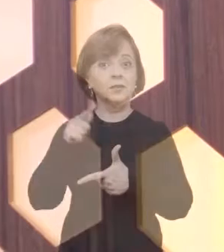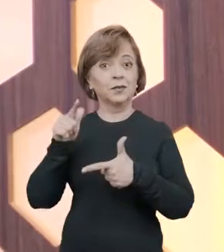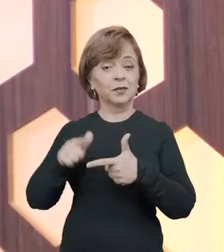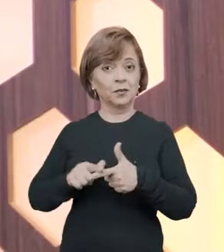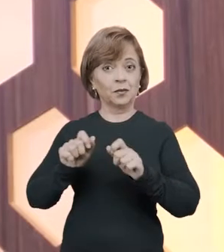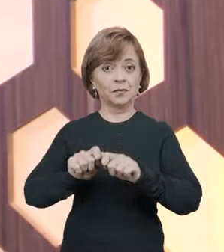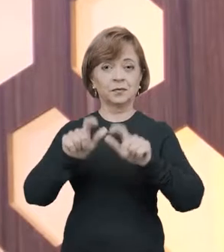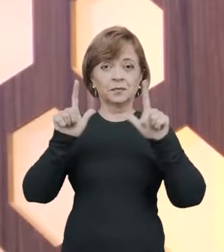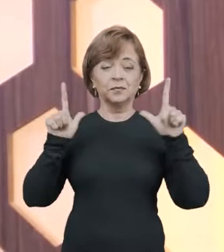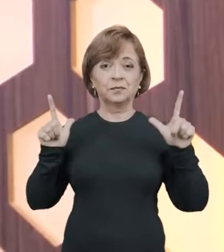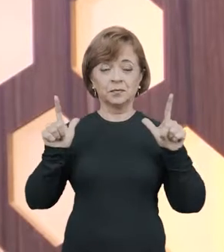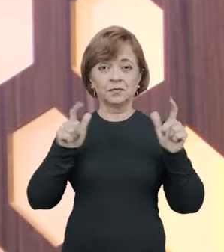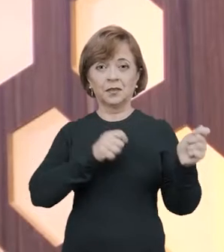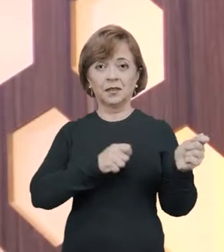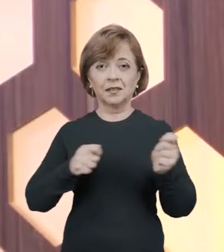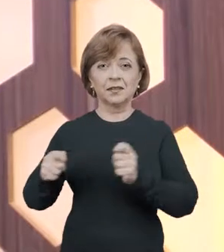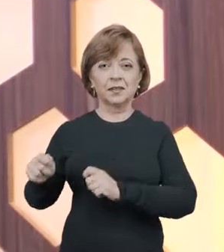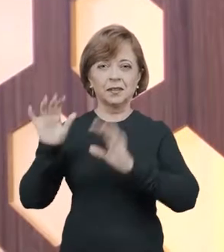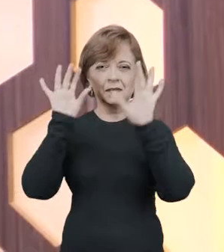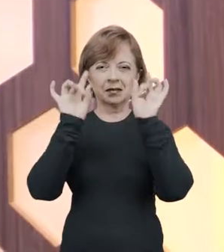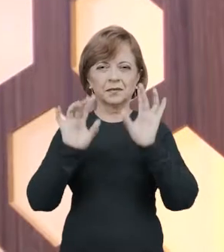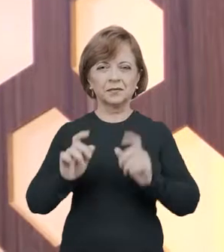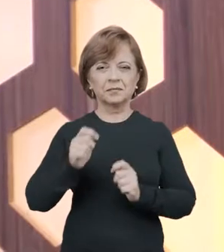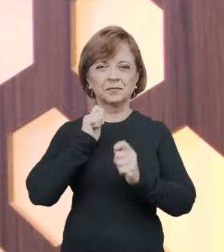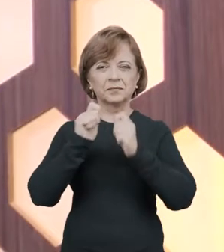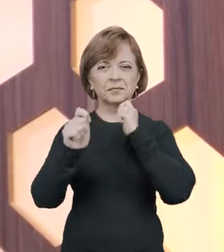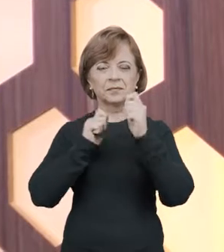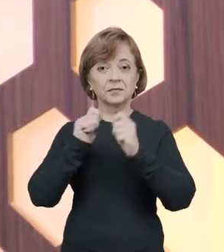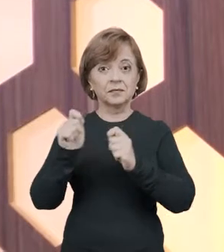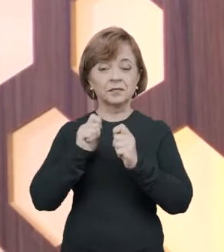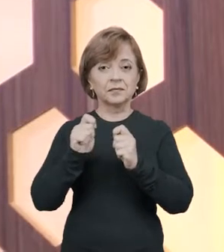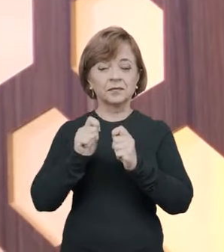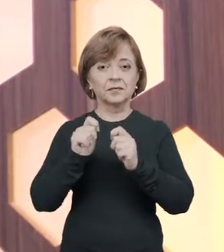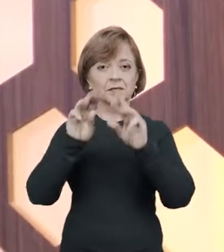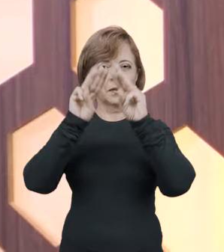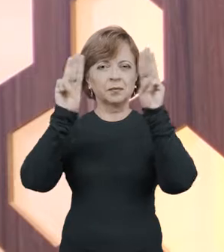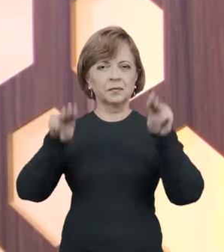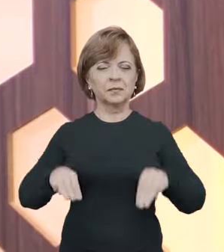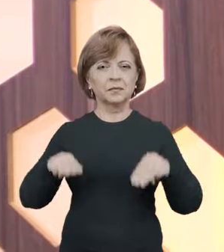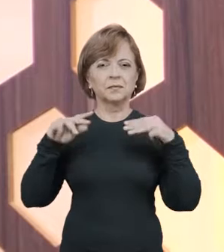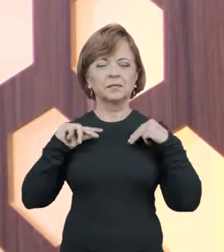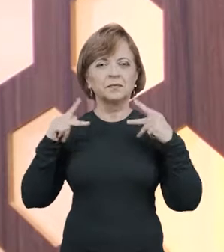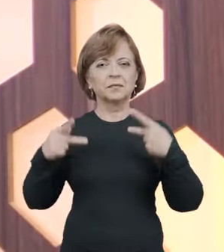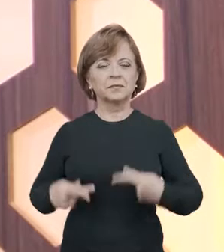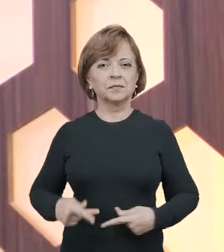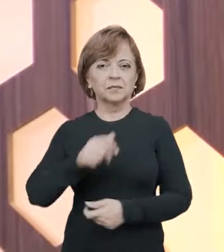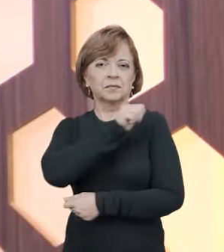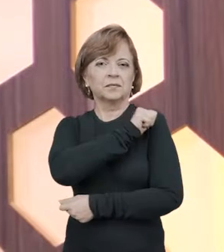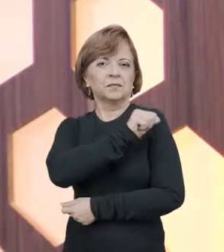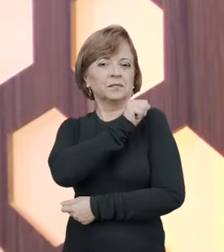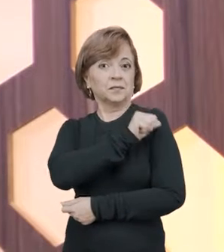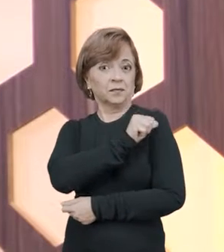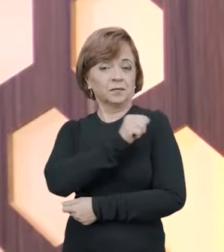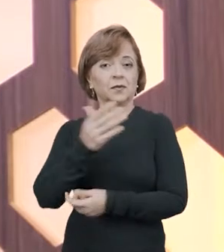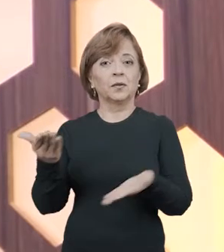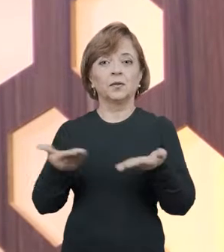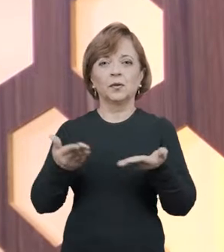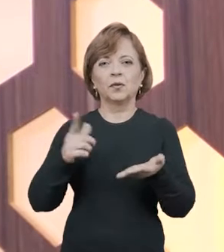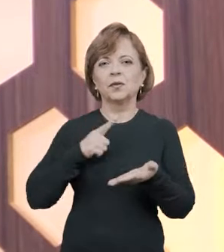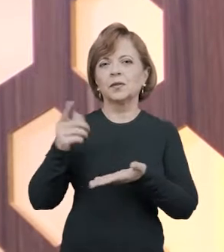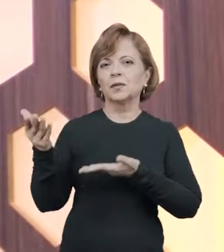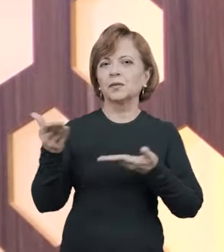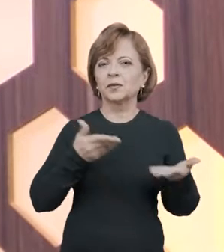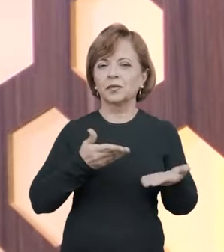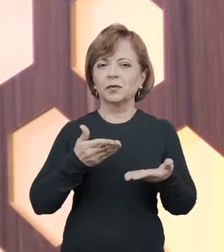Em mais uma edição da nossa série especial de entrevistas por videoconferência com membros do Ministério Público do Estado do Rio de Janeiro, hoje nós teremos